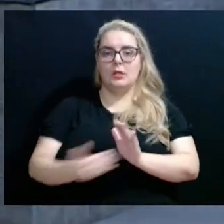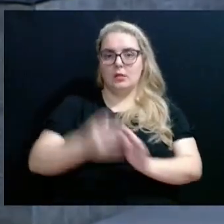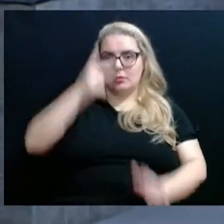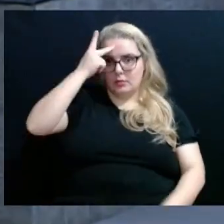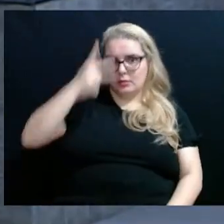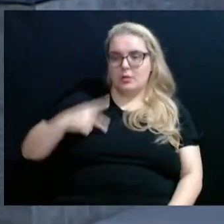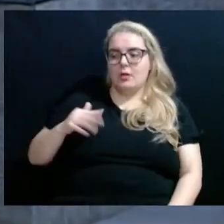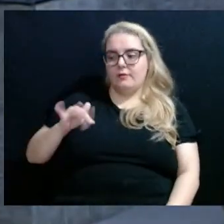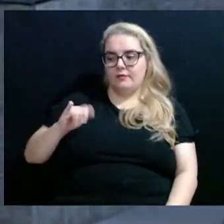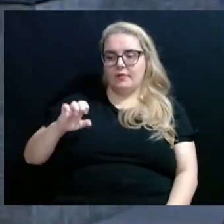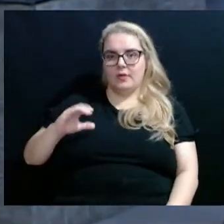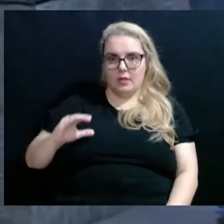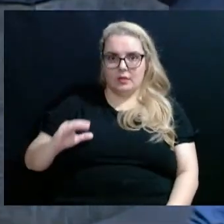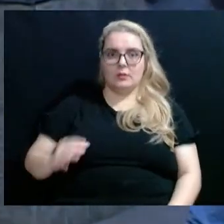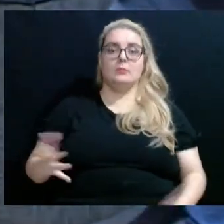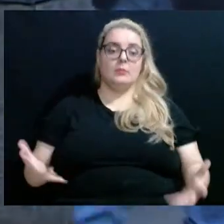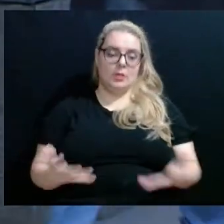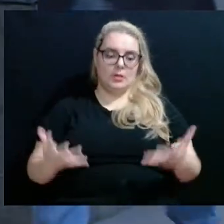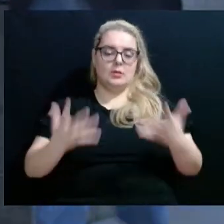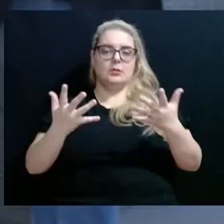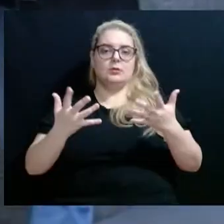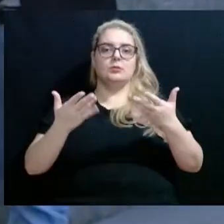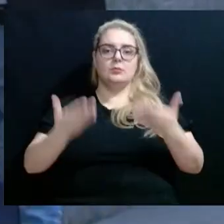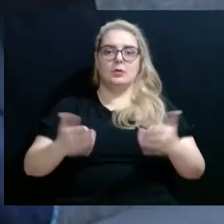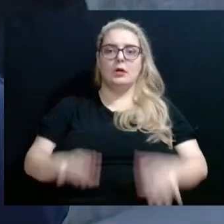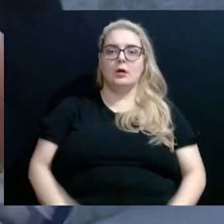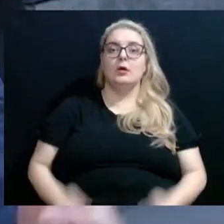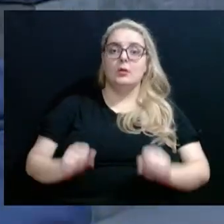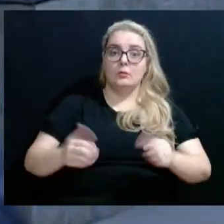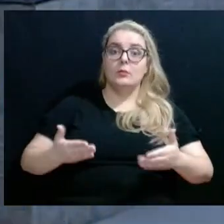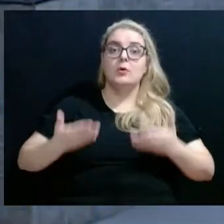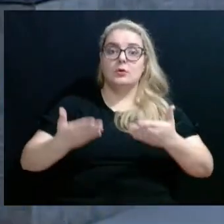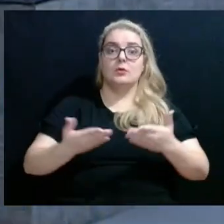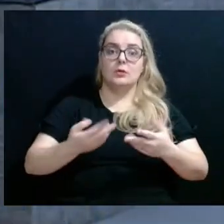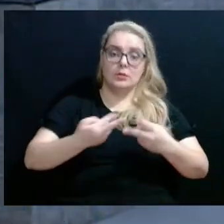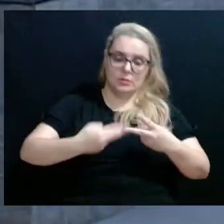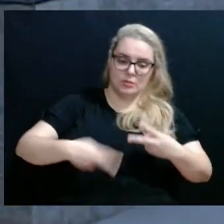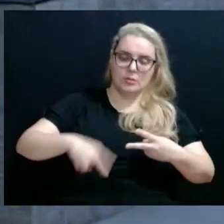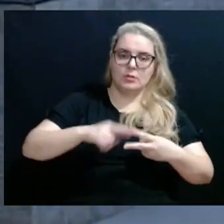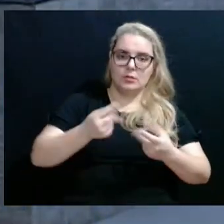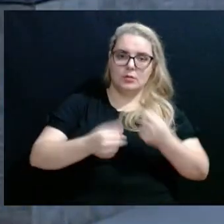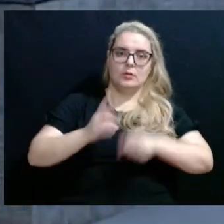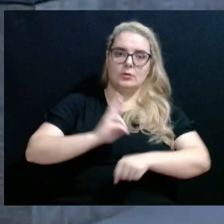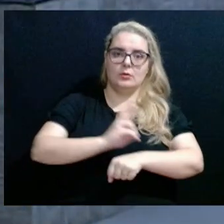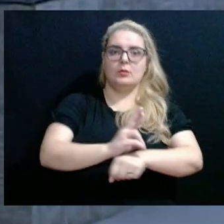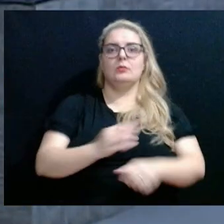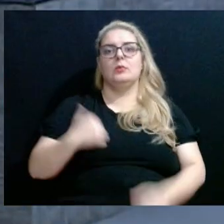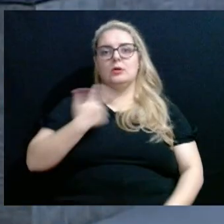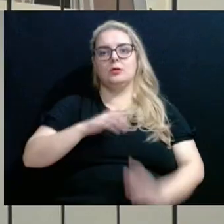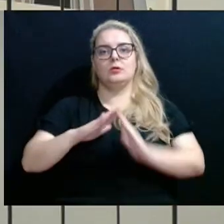possa incentivar isso aí, que possa trazer isso aí, esses recursos para as nossas escolas municipais.